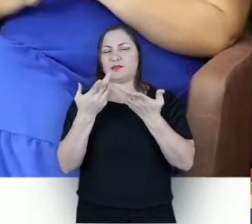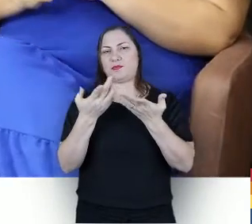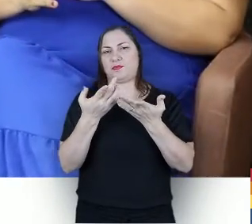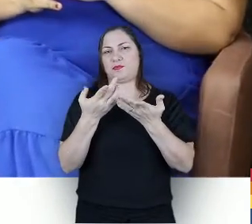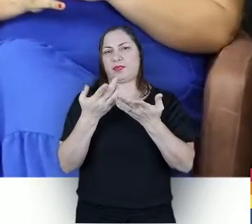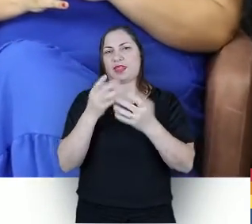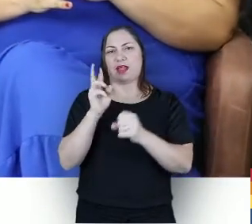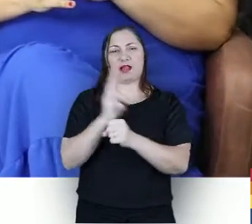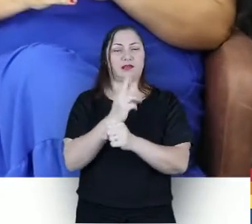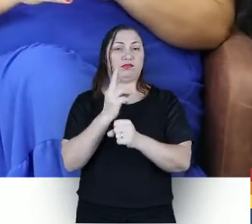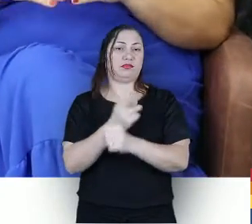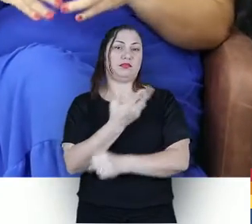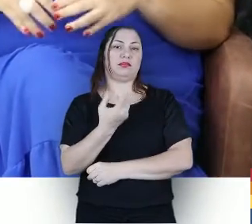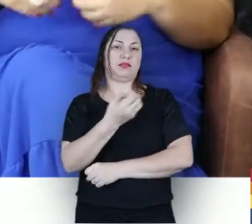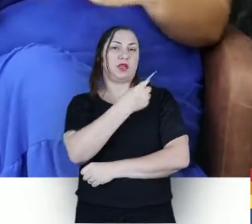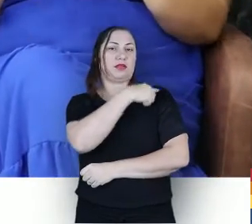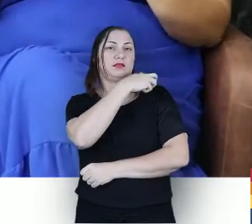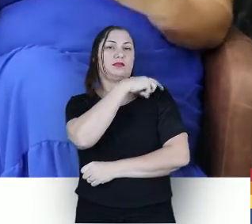teve essa